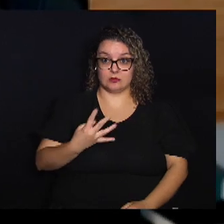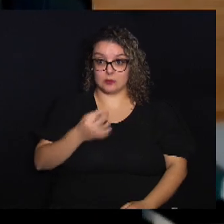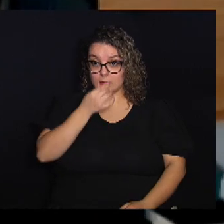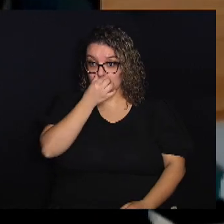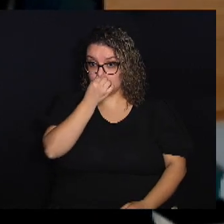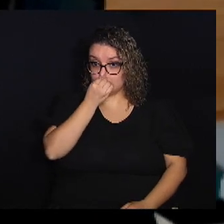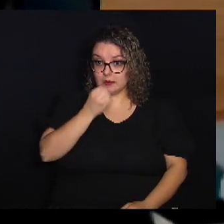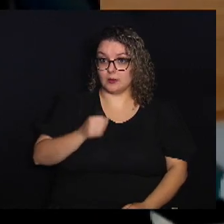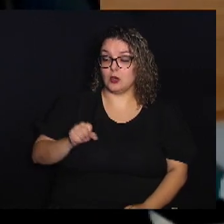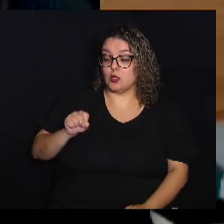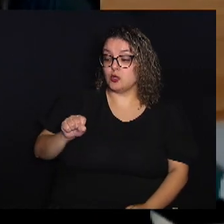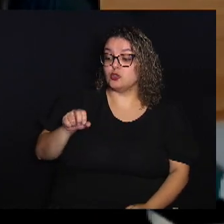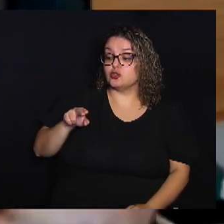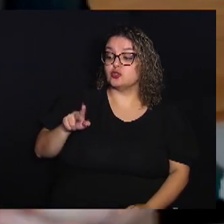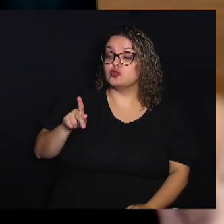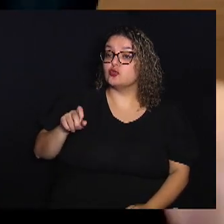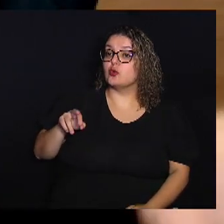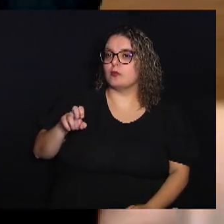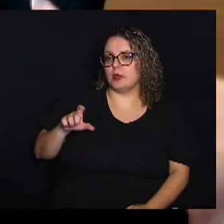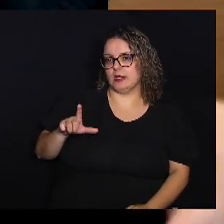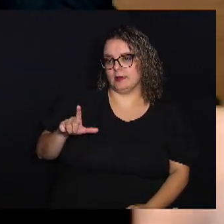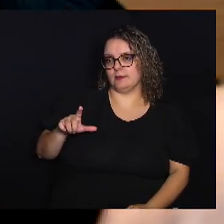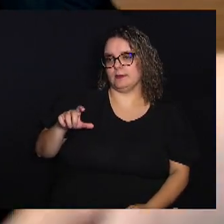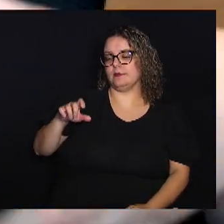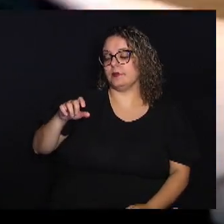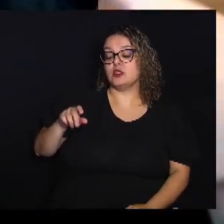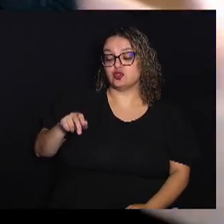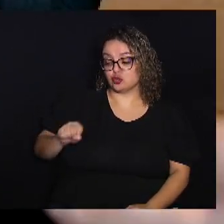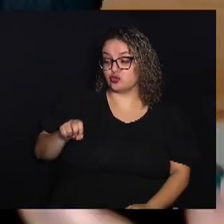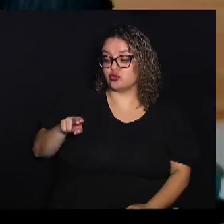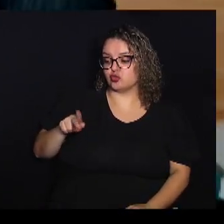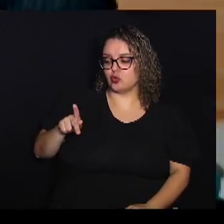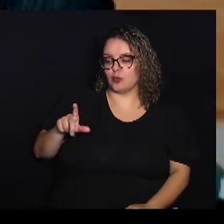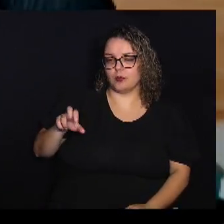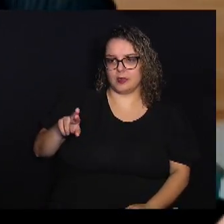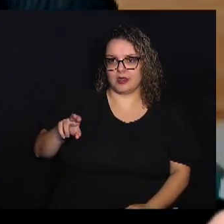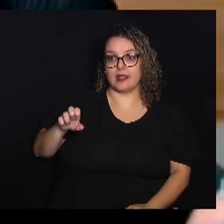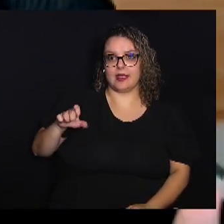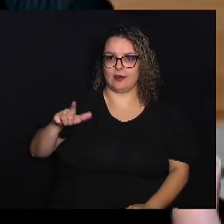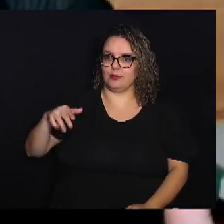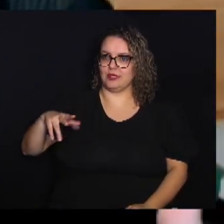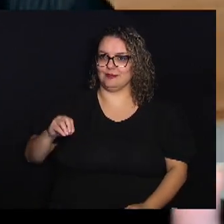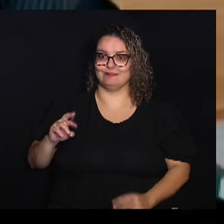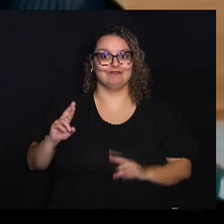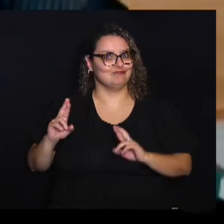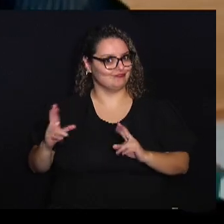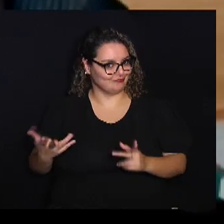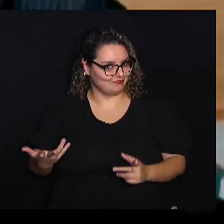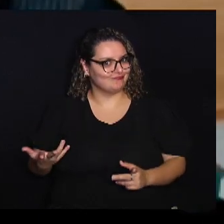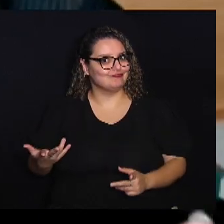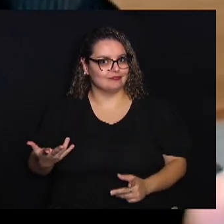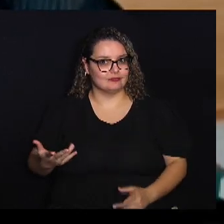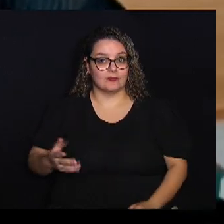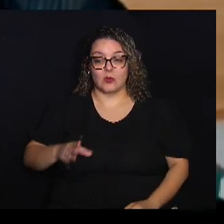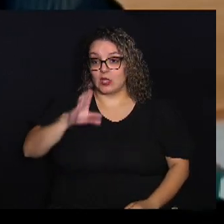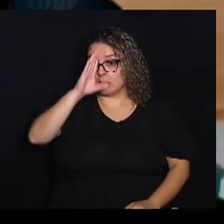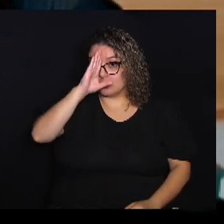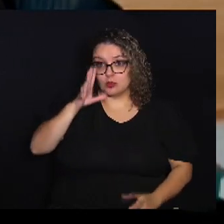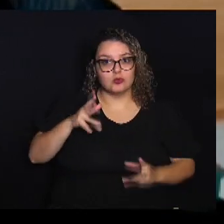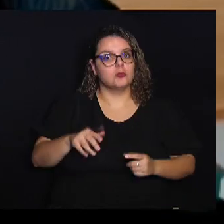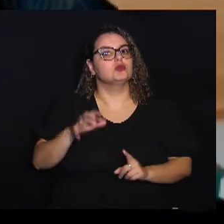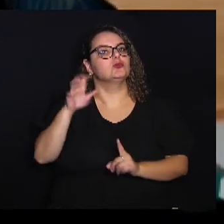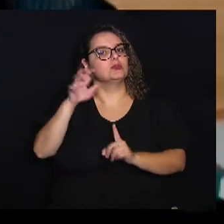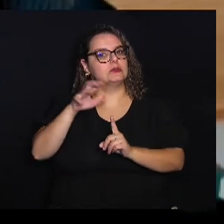chamado Super El Niño. Então, não era nem o El Niño, era um Super El Niño. E, de uma forma muito direta, todo mundo sentiu